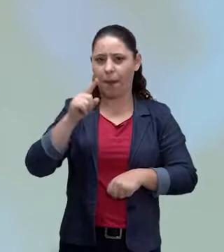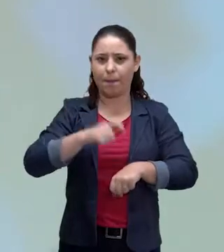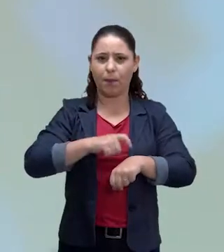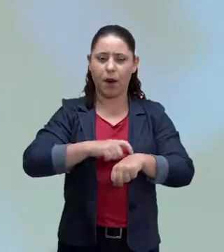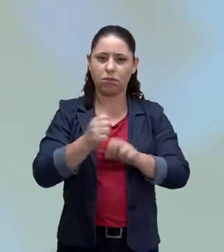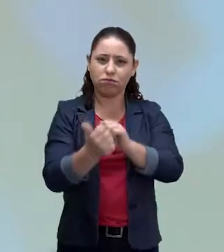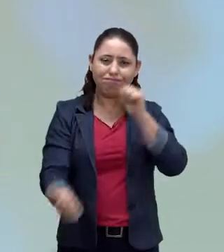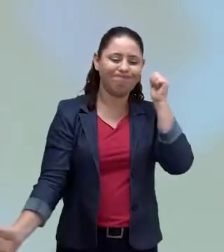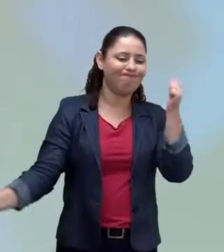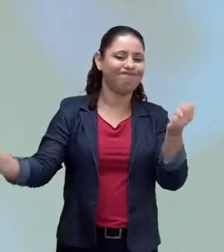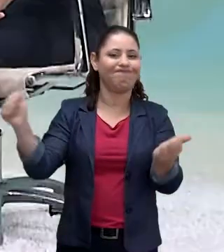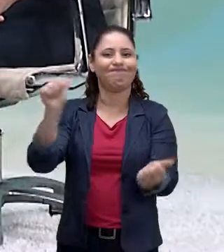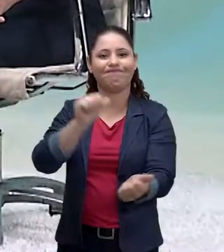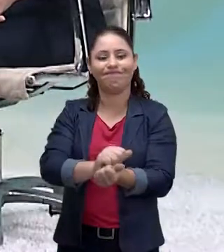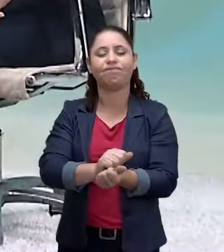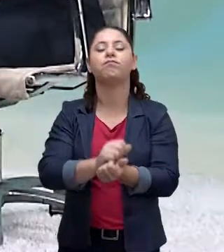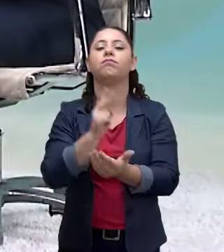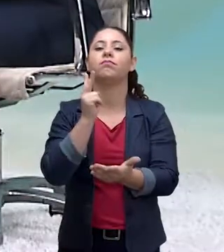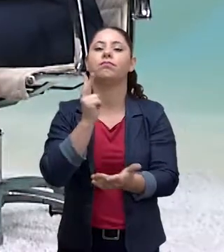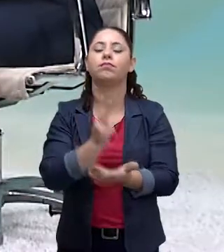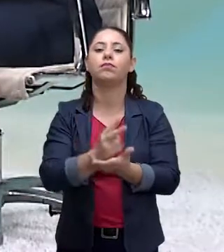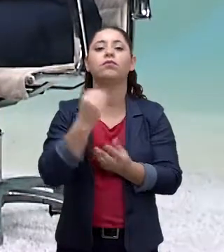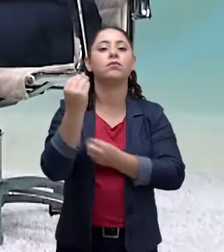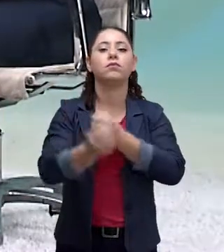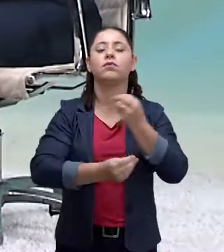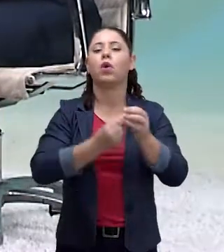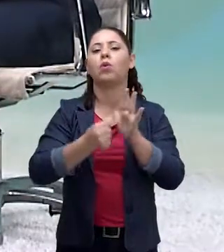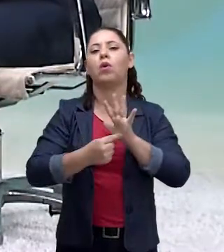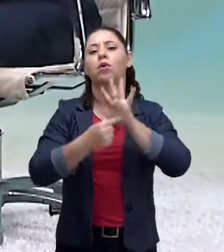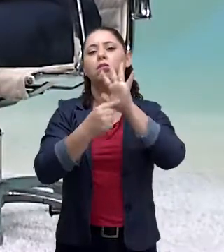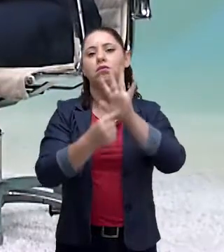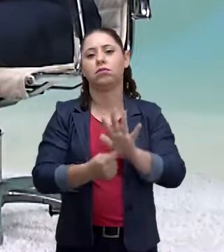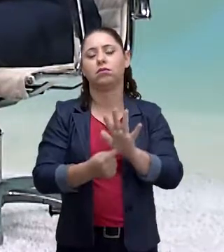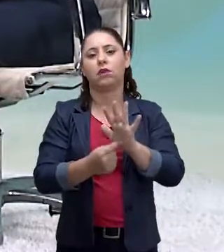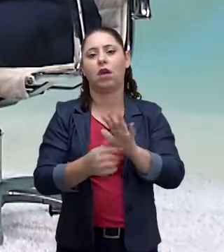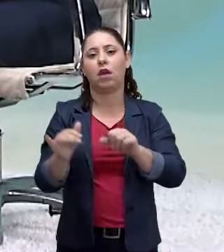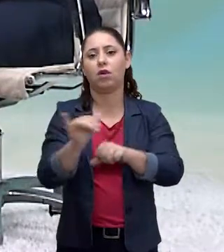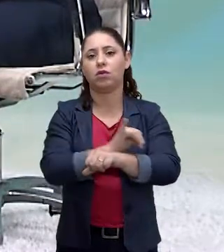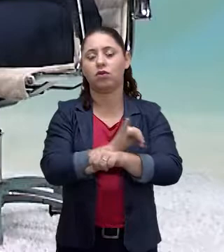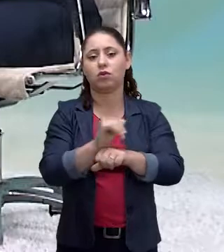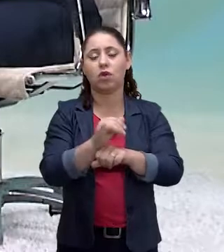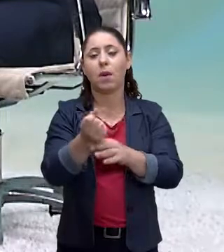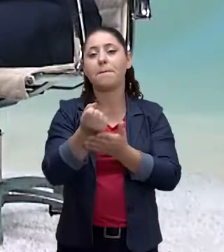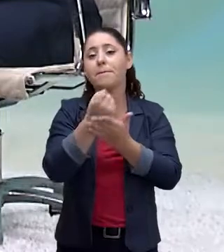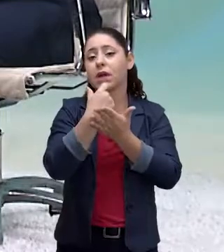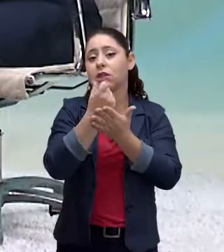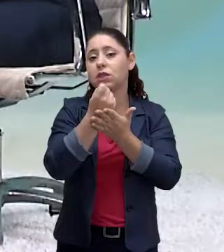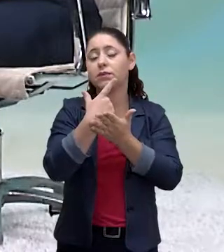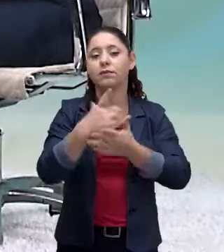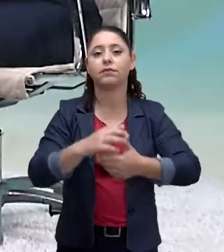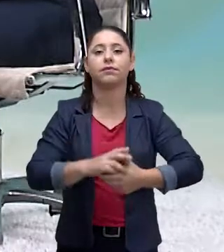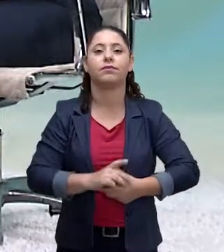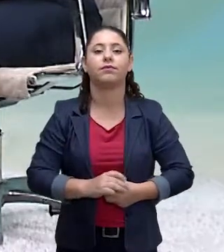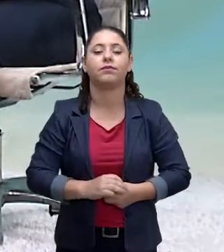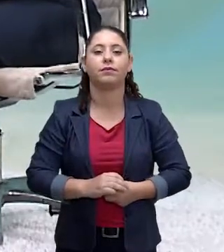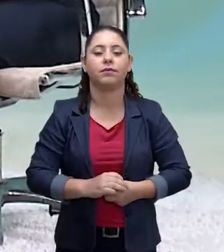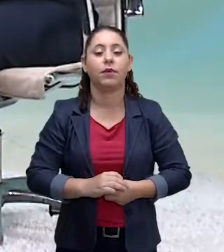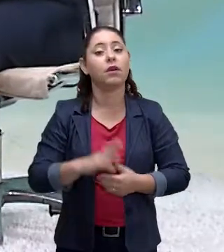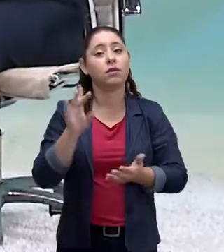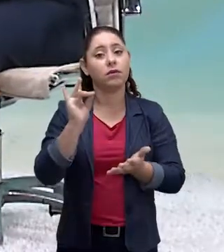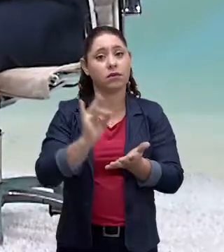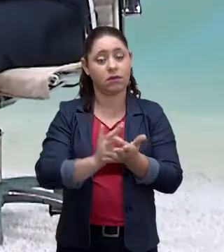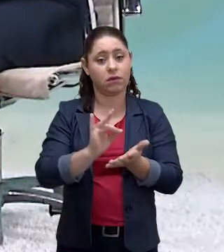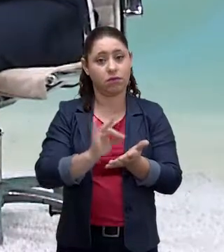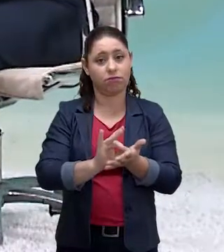momento de adaptação constante, não é mesmo, defensora? Como tem se apresentado as ações de medicamentos?